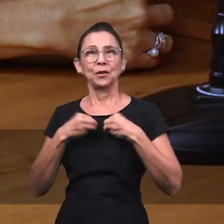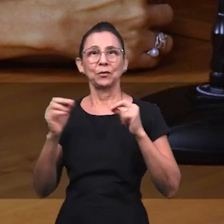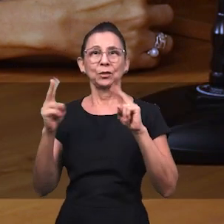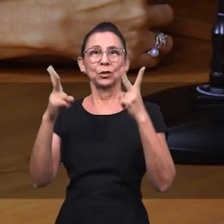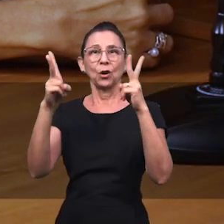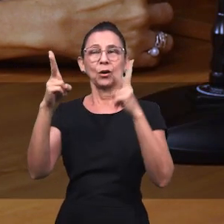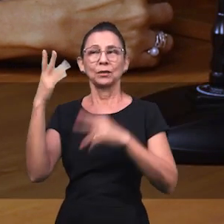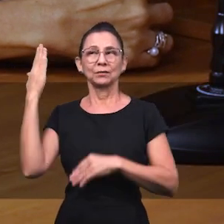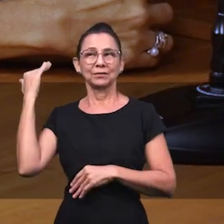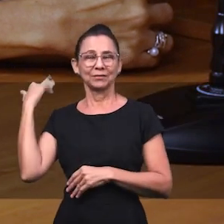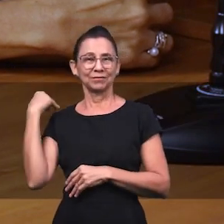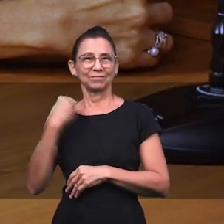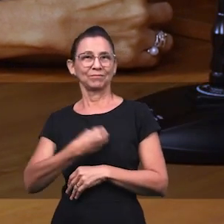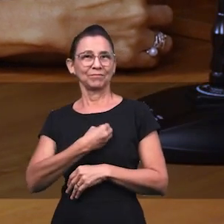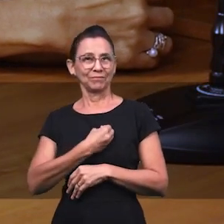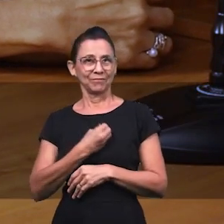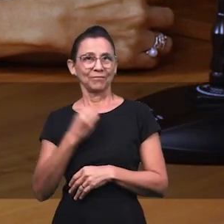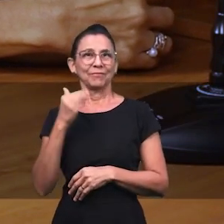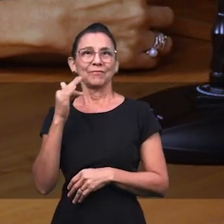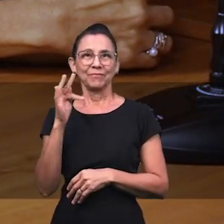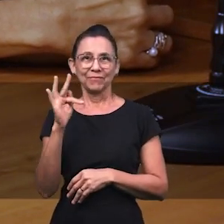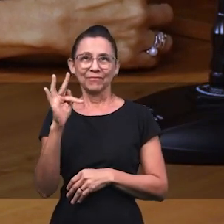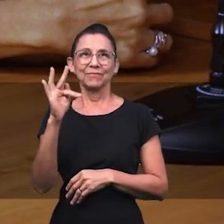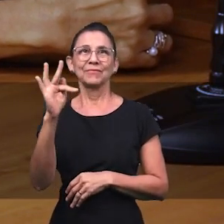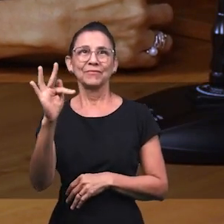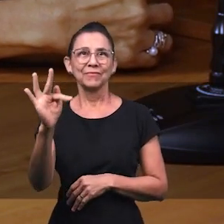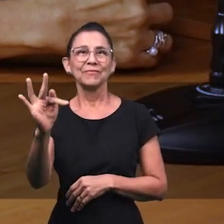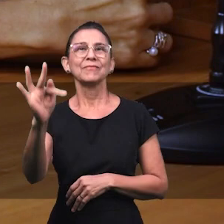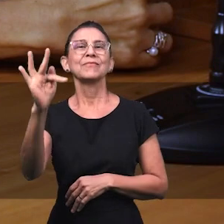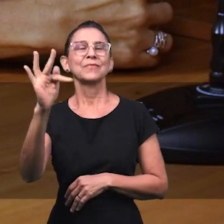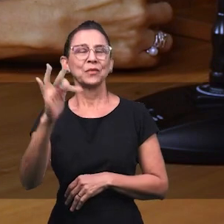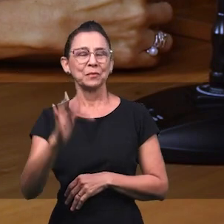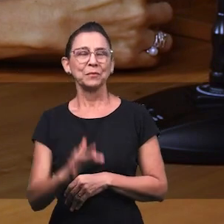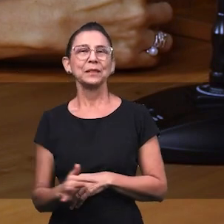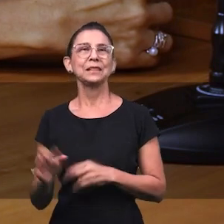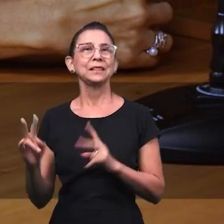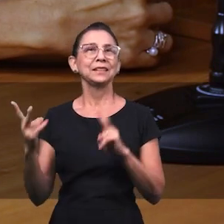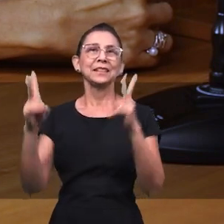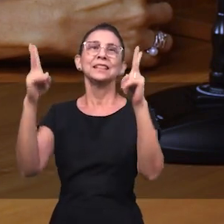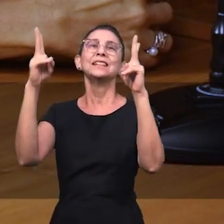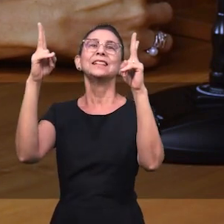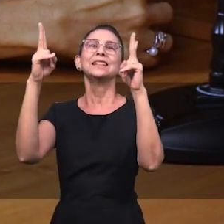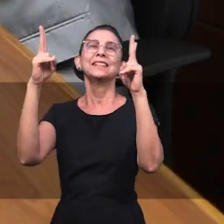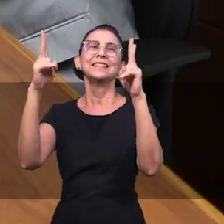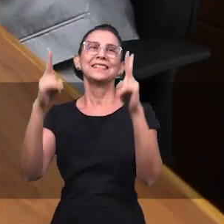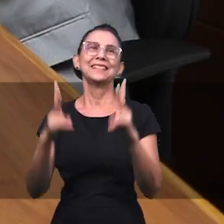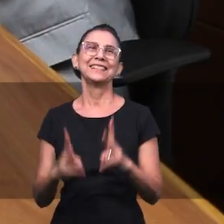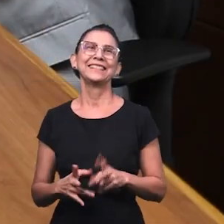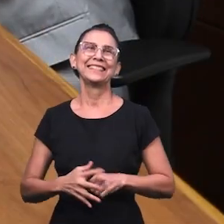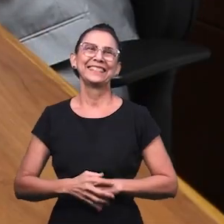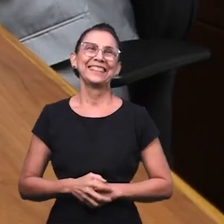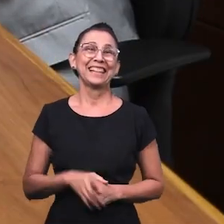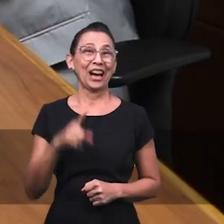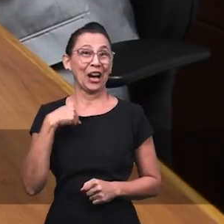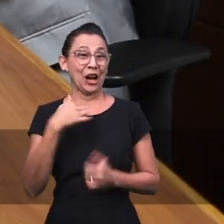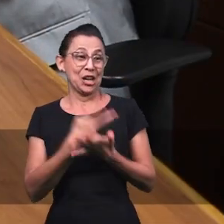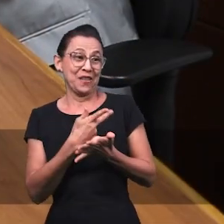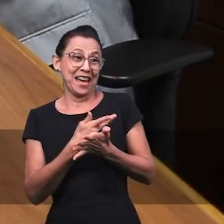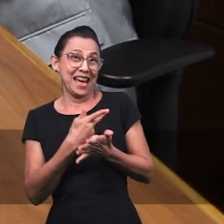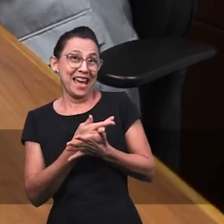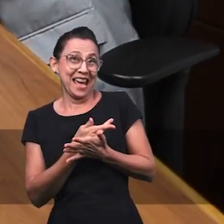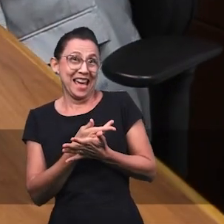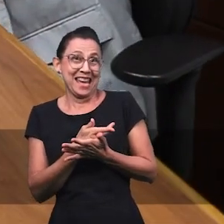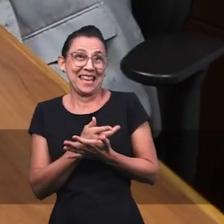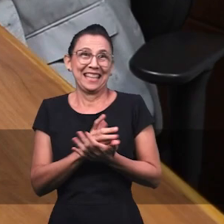glorioso. E nos tem vitória e hoje e ontem nos dará no amanhã. Eu errei